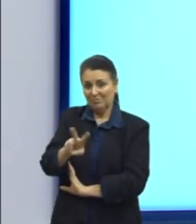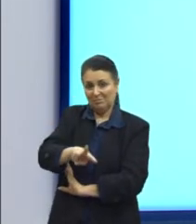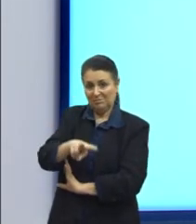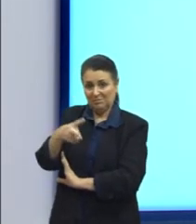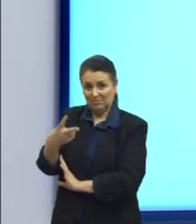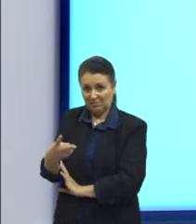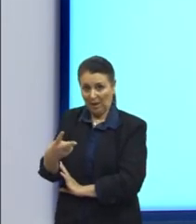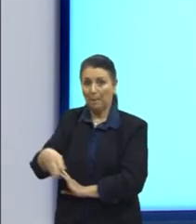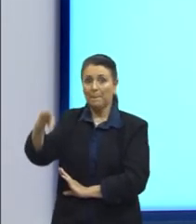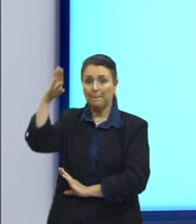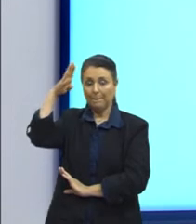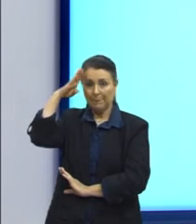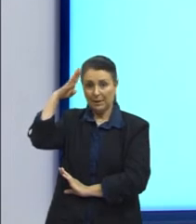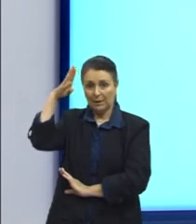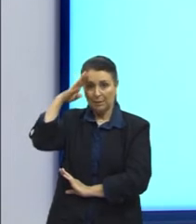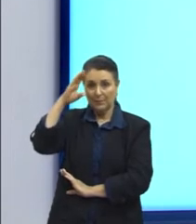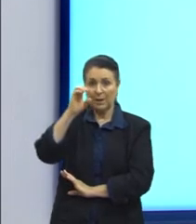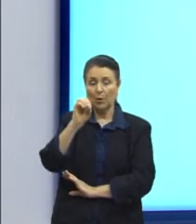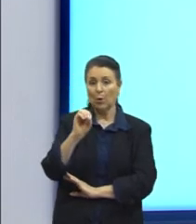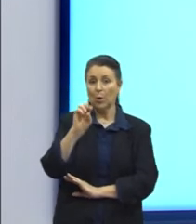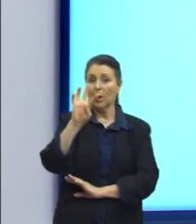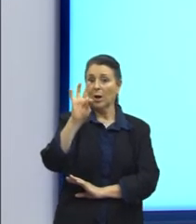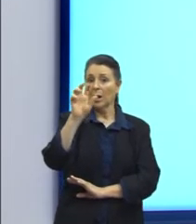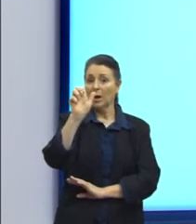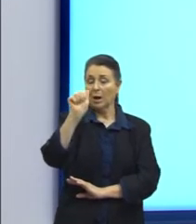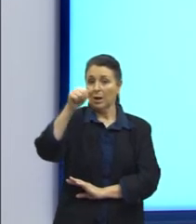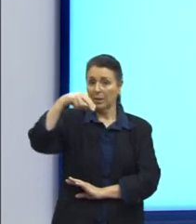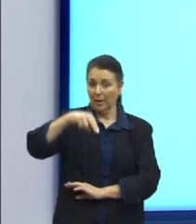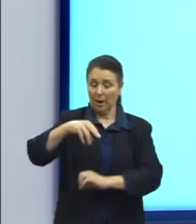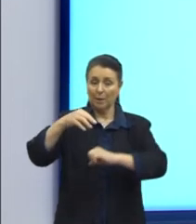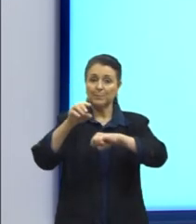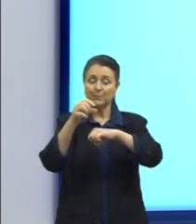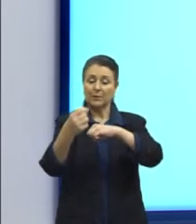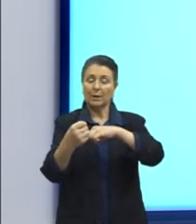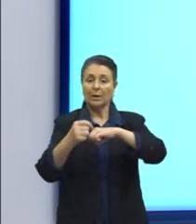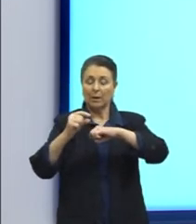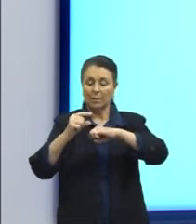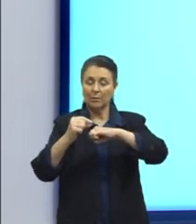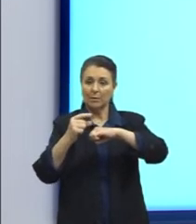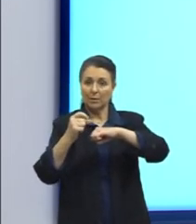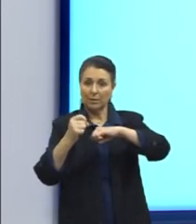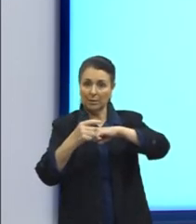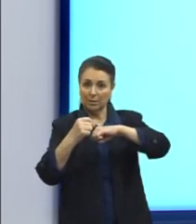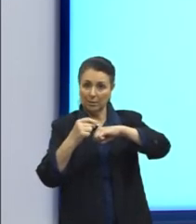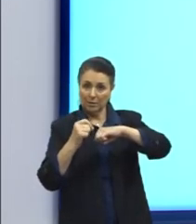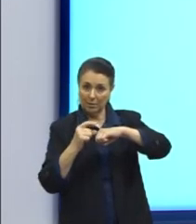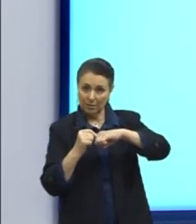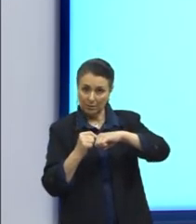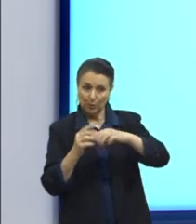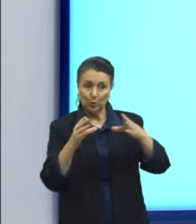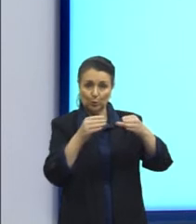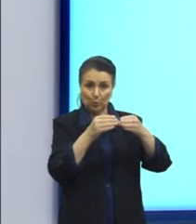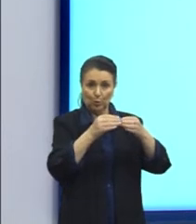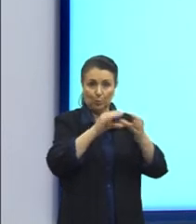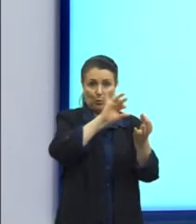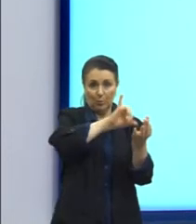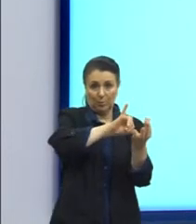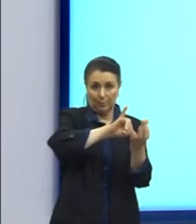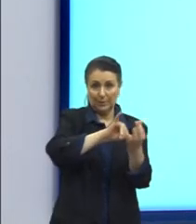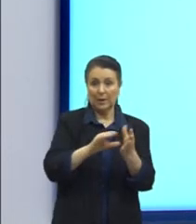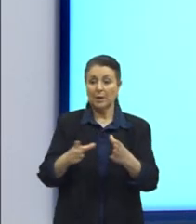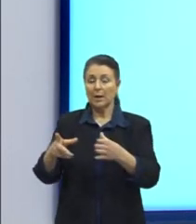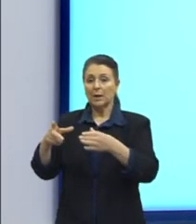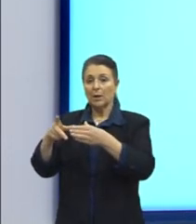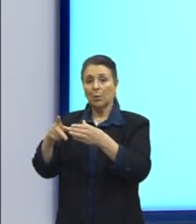caráter militar como a otan que aglutinava os países do bloco ocidental né capitalista e o Pacto de